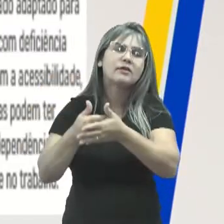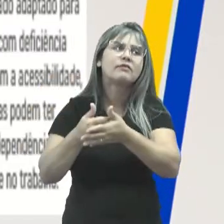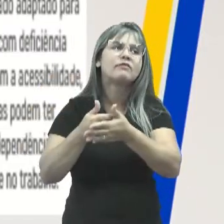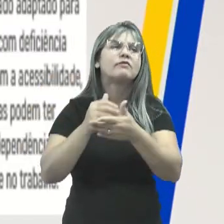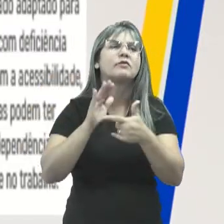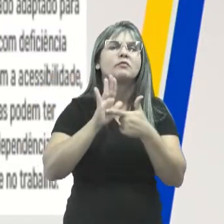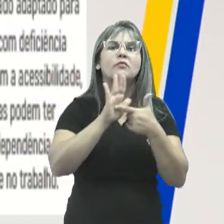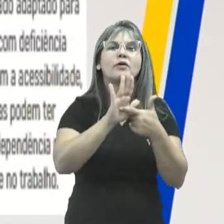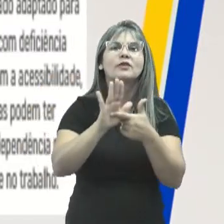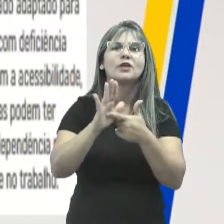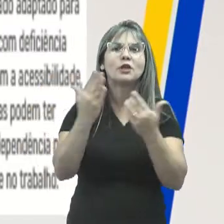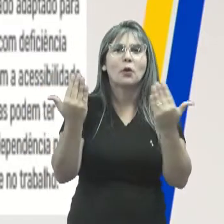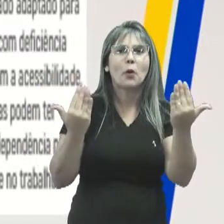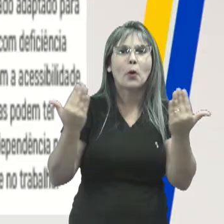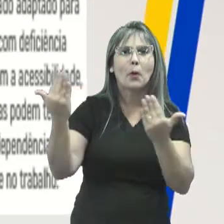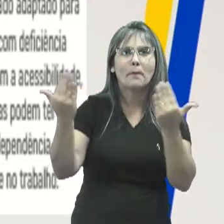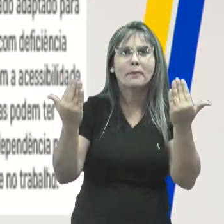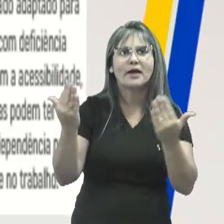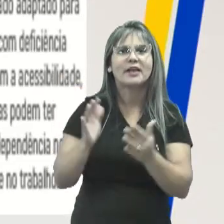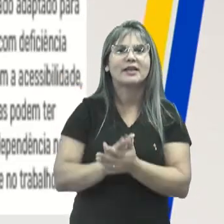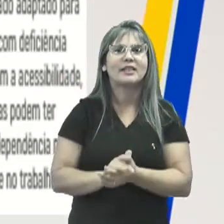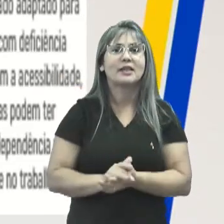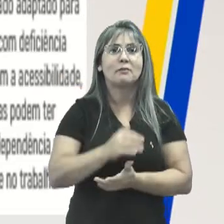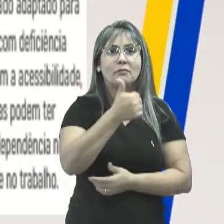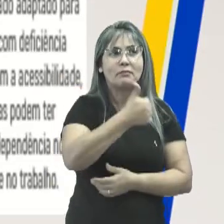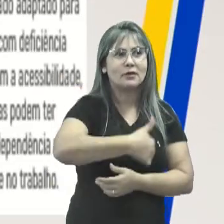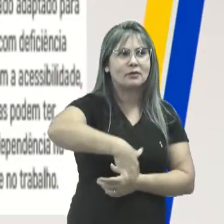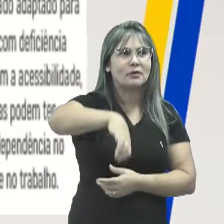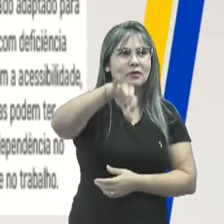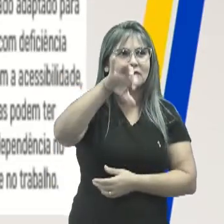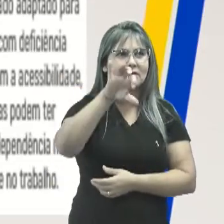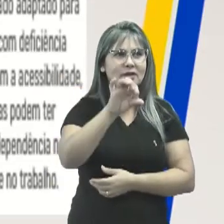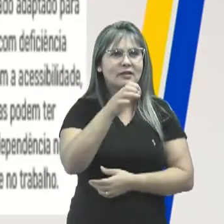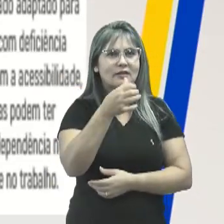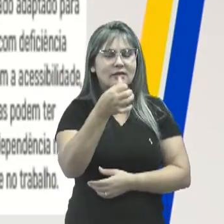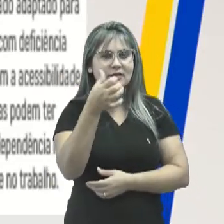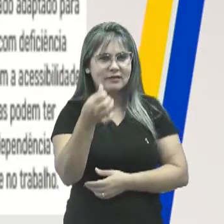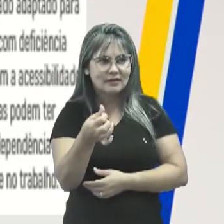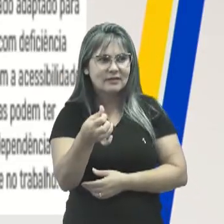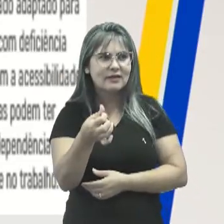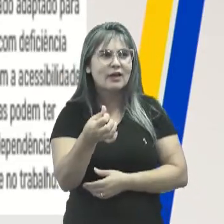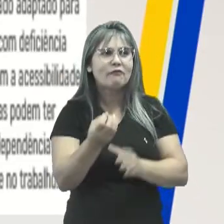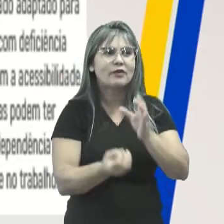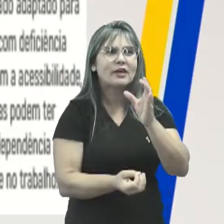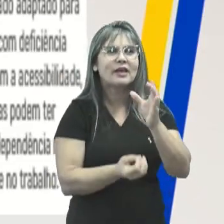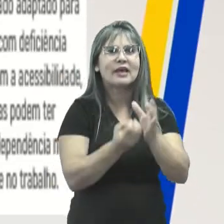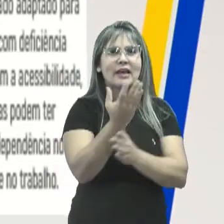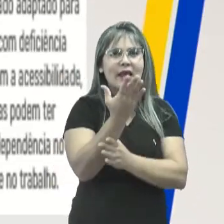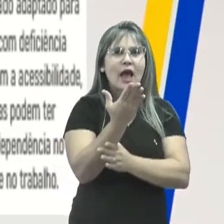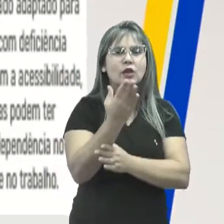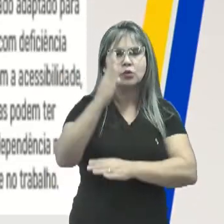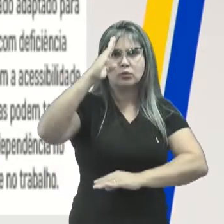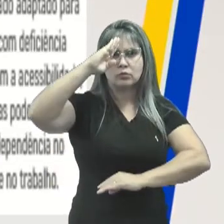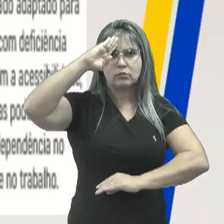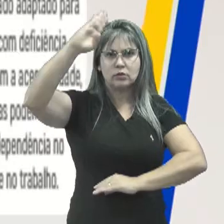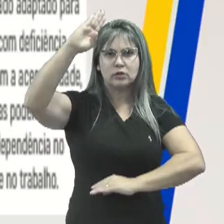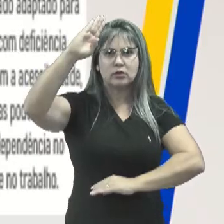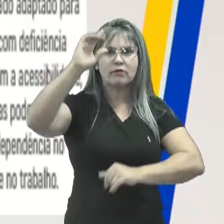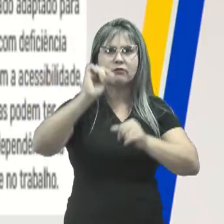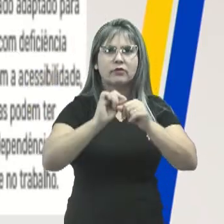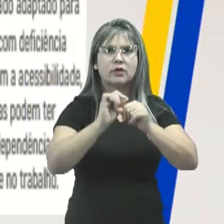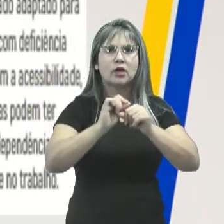grande computador que lá em 1956 foi criado pelo sistema militar, né, pelos militares. E